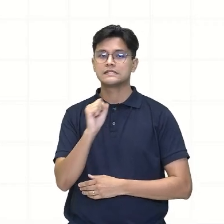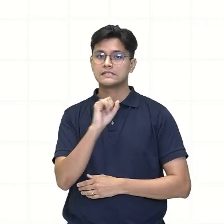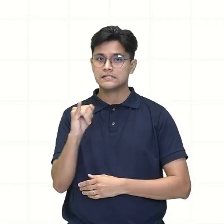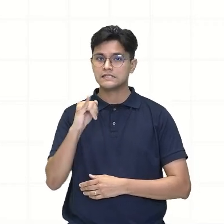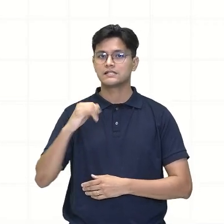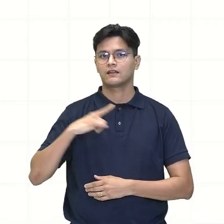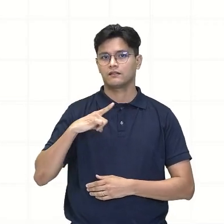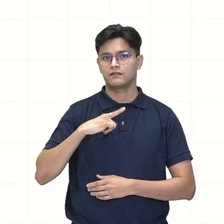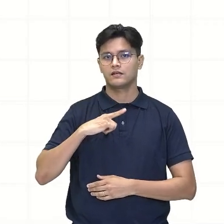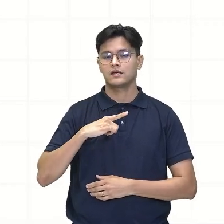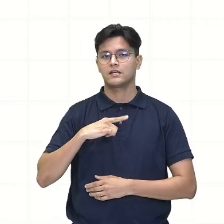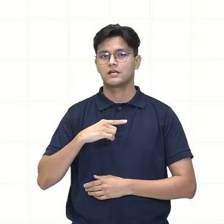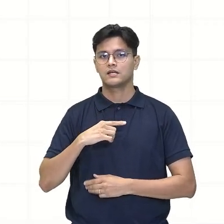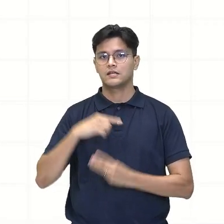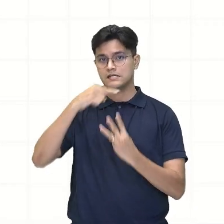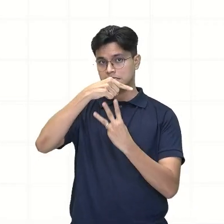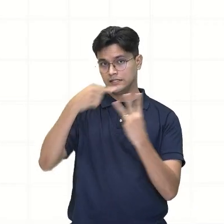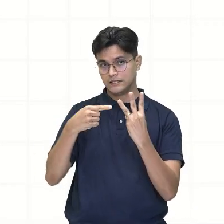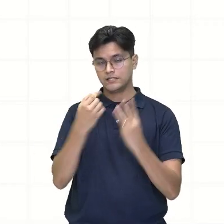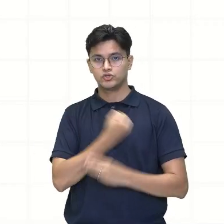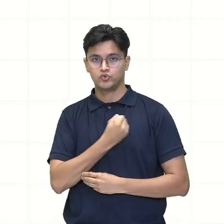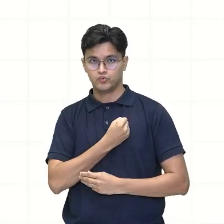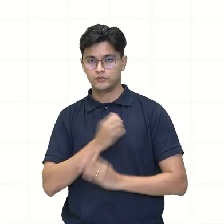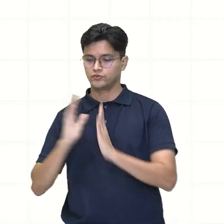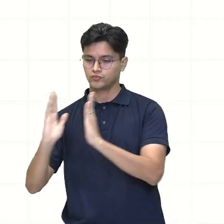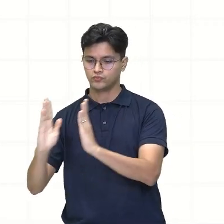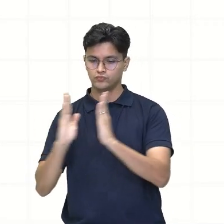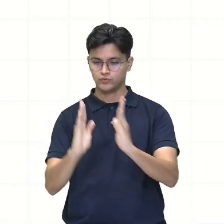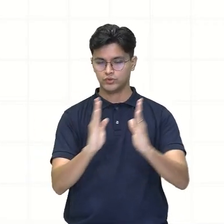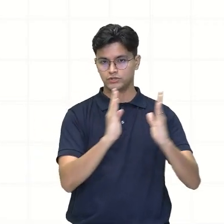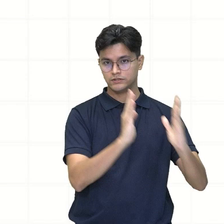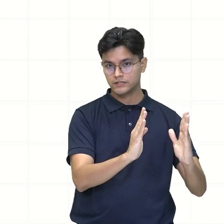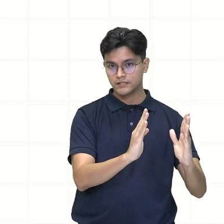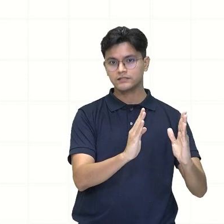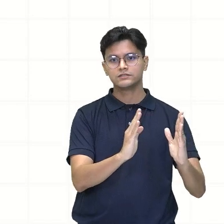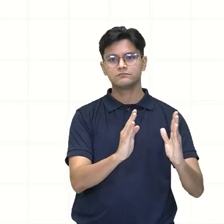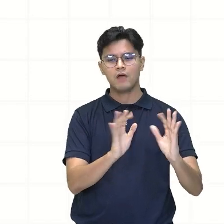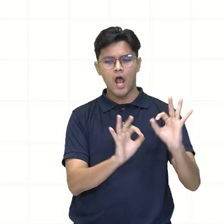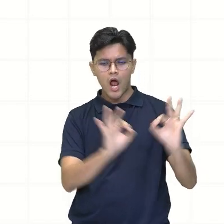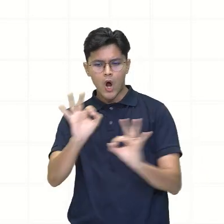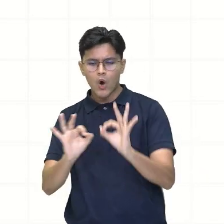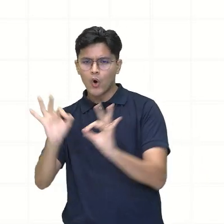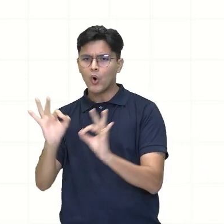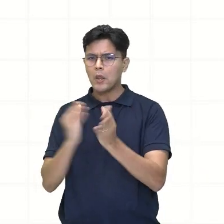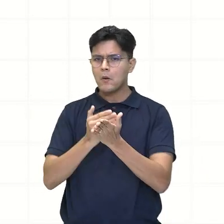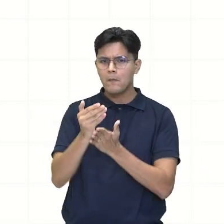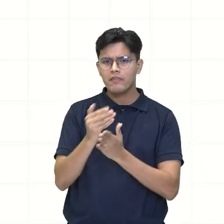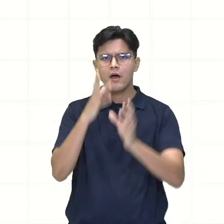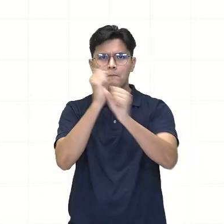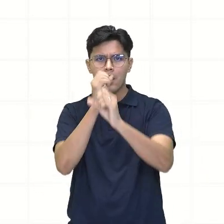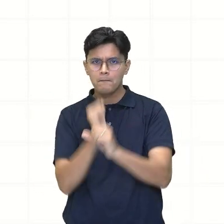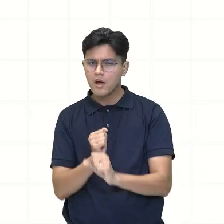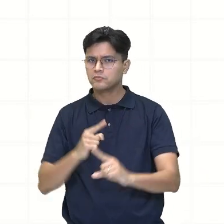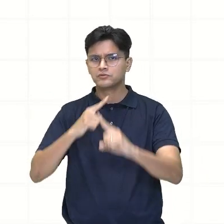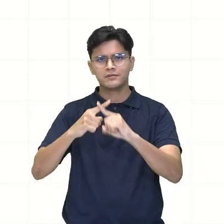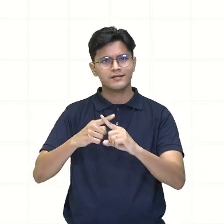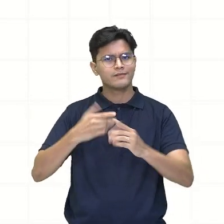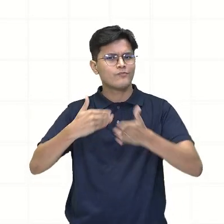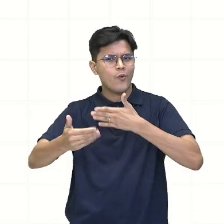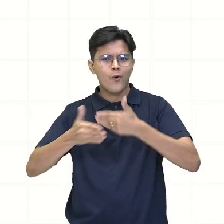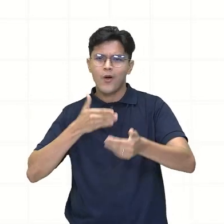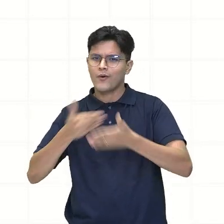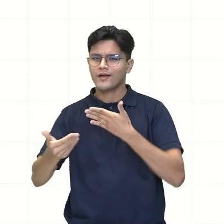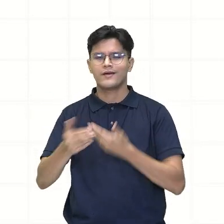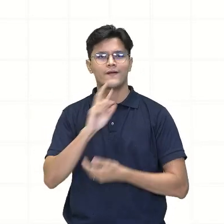multiplicação do menos 4 pelo 5 e depois pelo 3, ou se você quiser resolver primeiro o 3